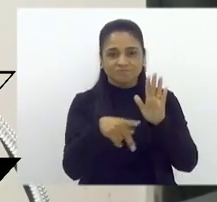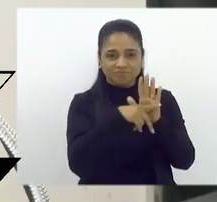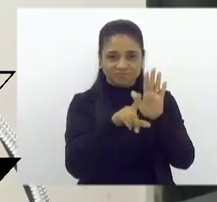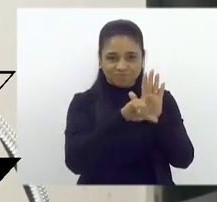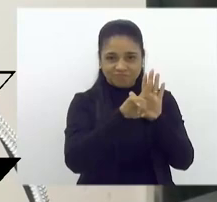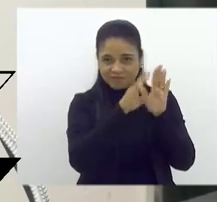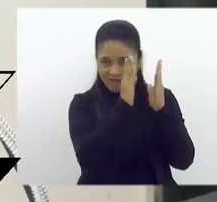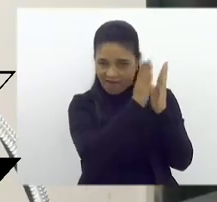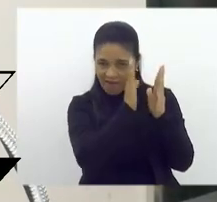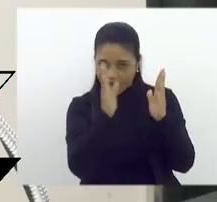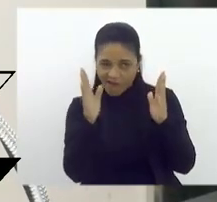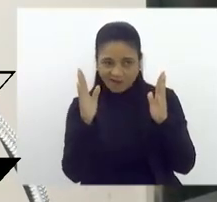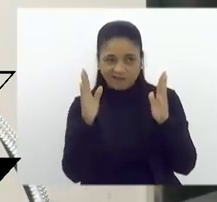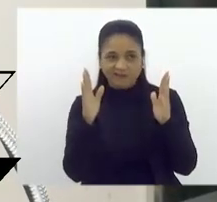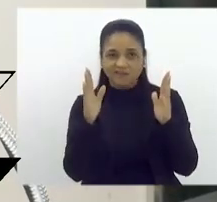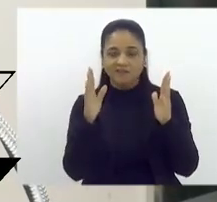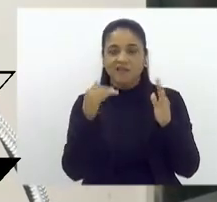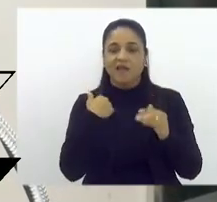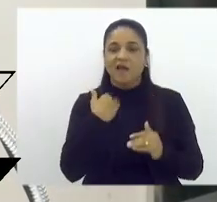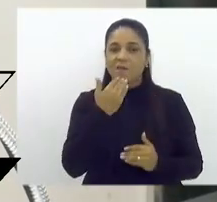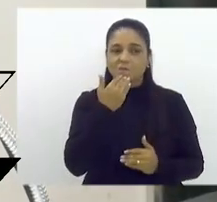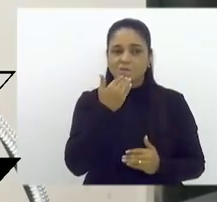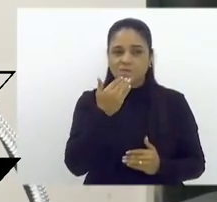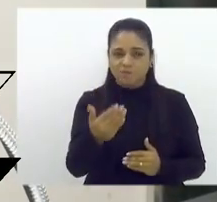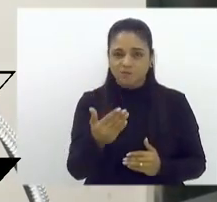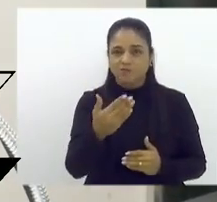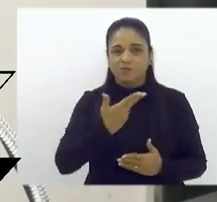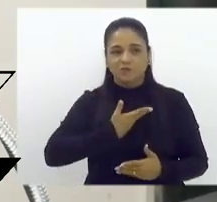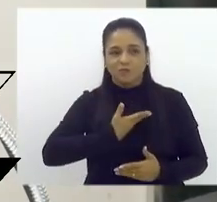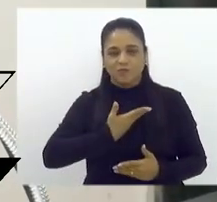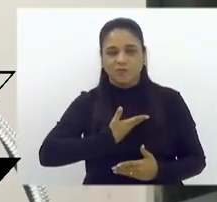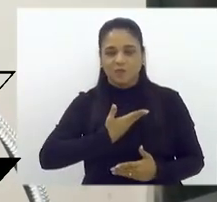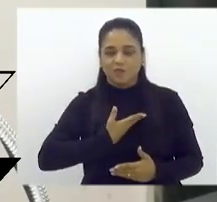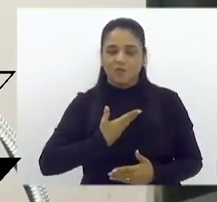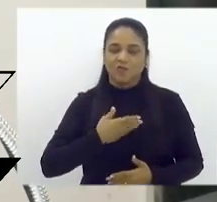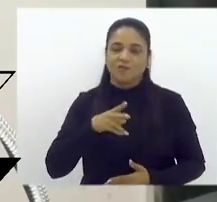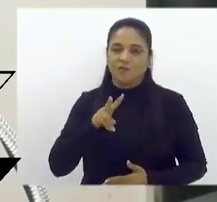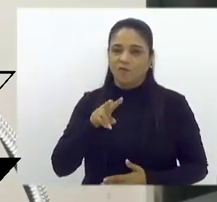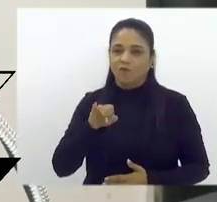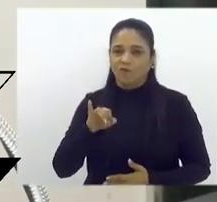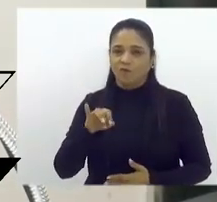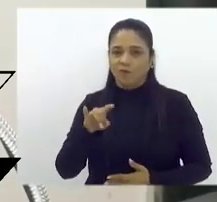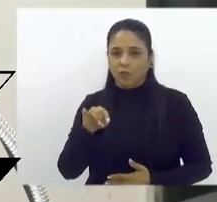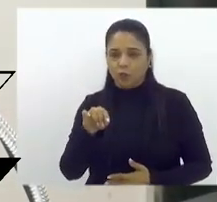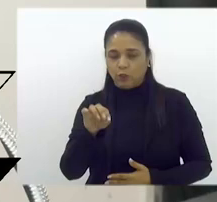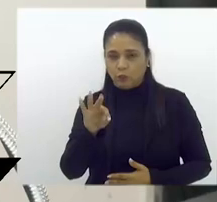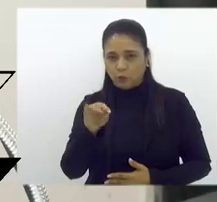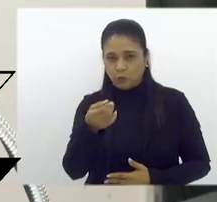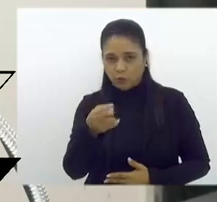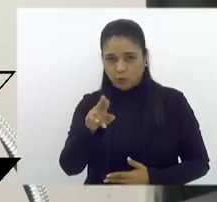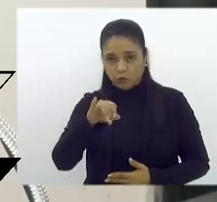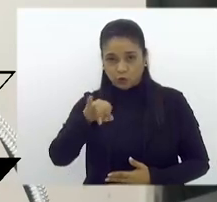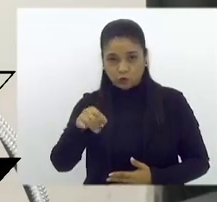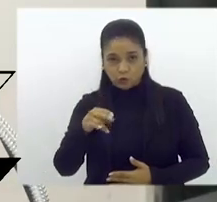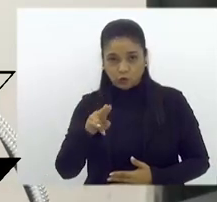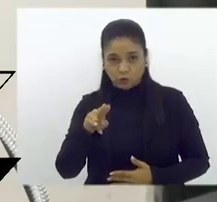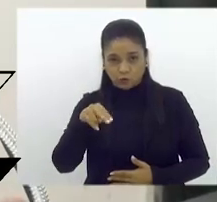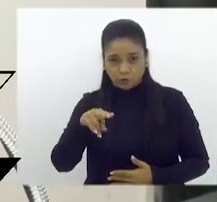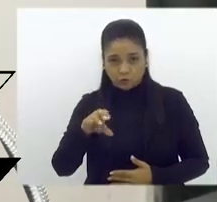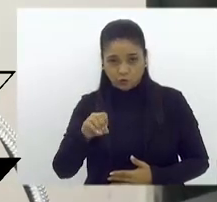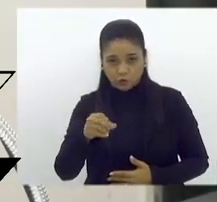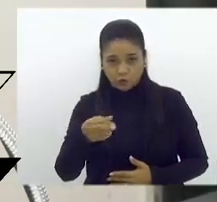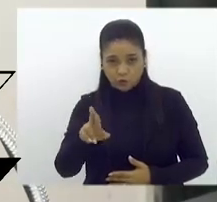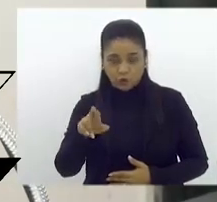ordem. E, a pedido do nosso colega deputado Vitor Júnior, que está aqui conosco, fazer